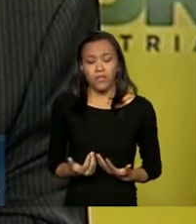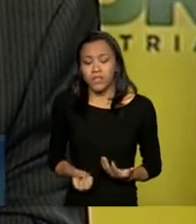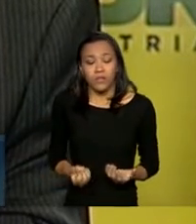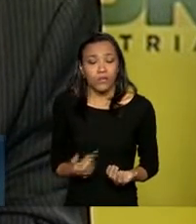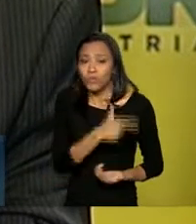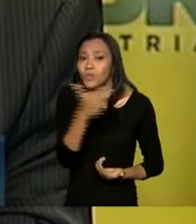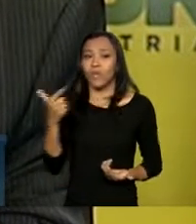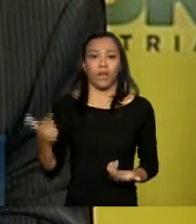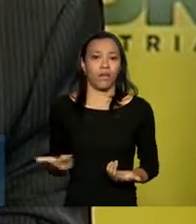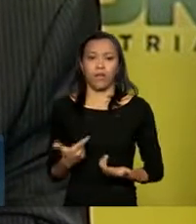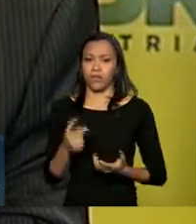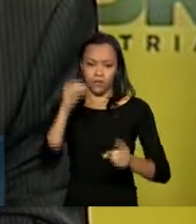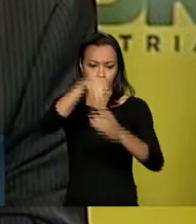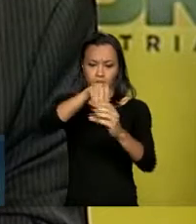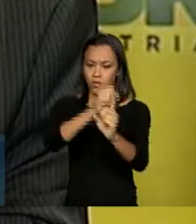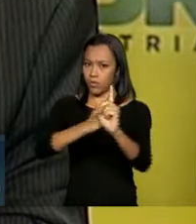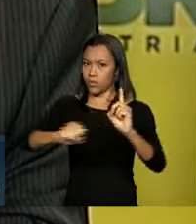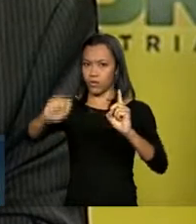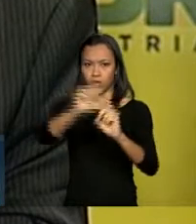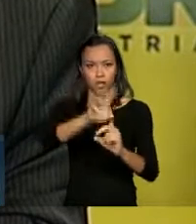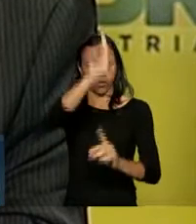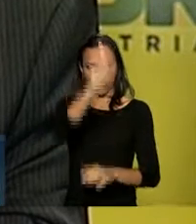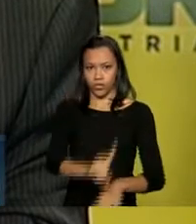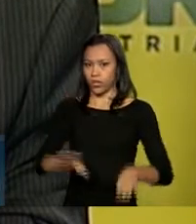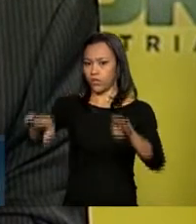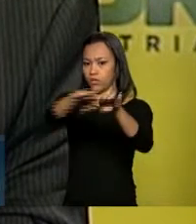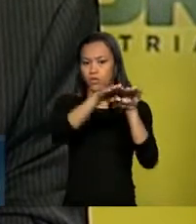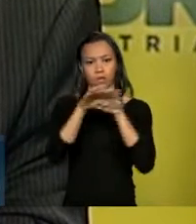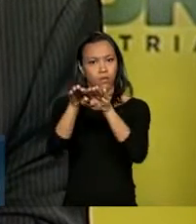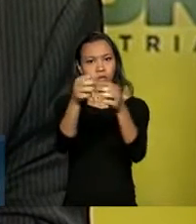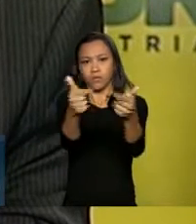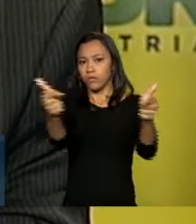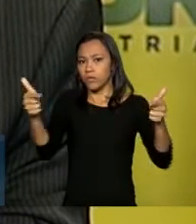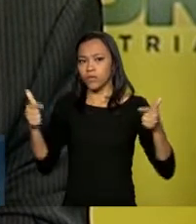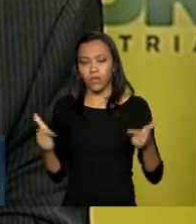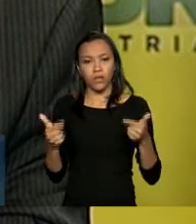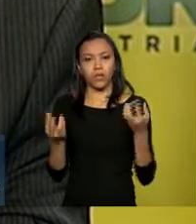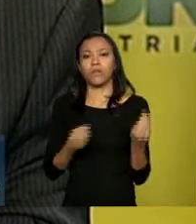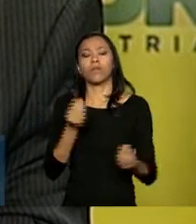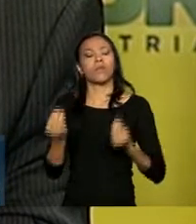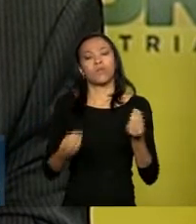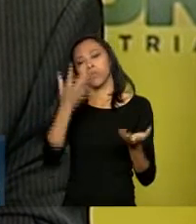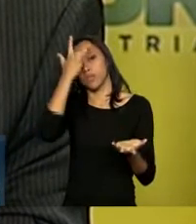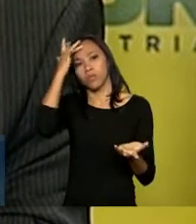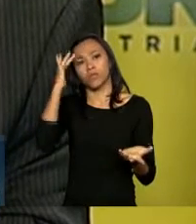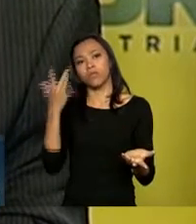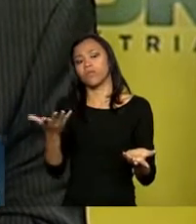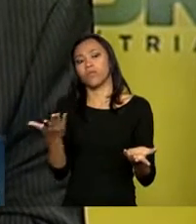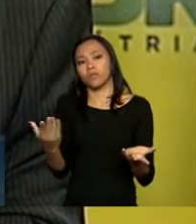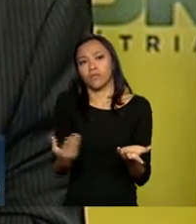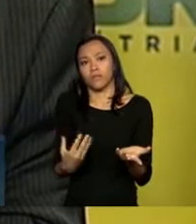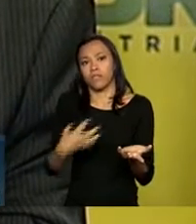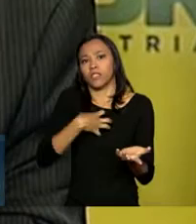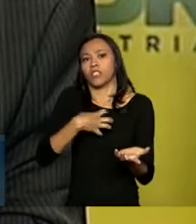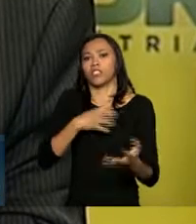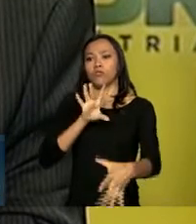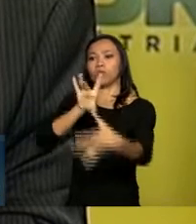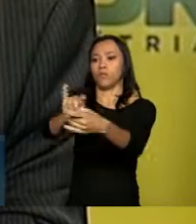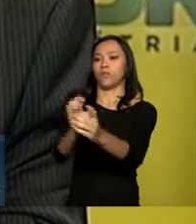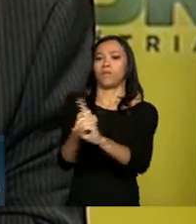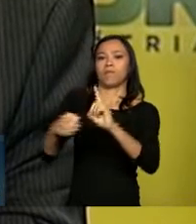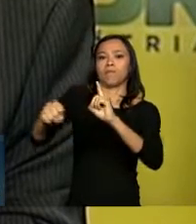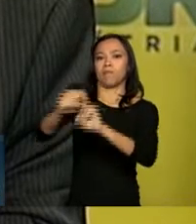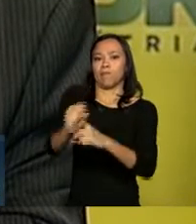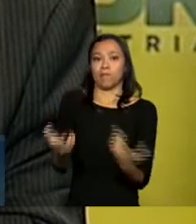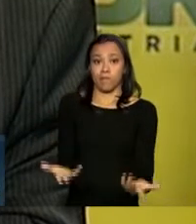pode existir numa sociedade democrática inaceitável e não é a realidade com que essas pessoas vão se defrontar na vida. Nós temos